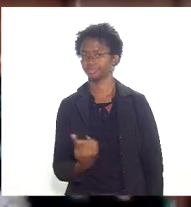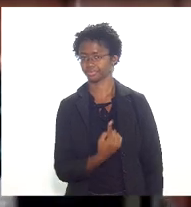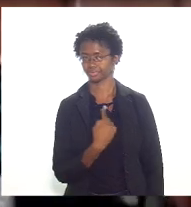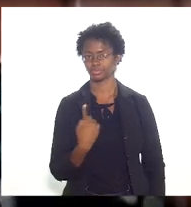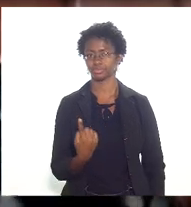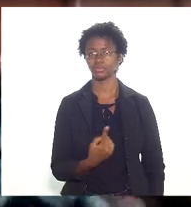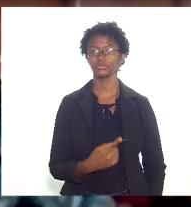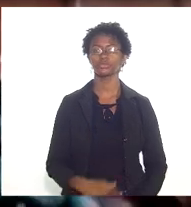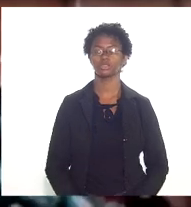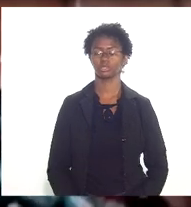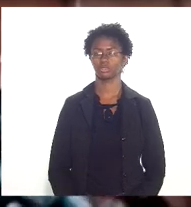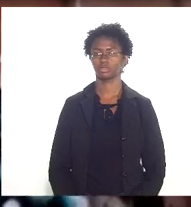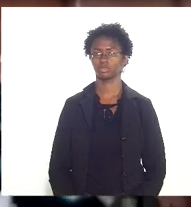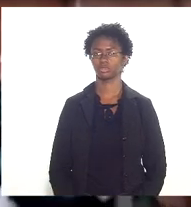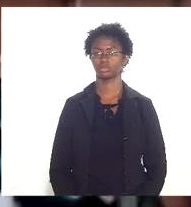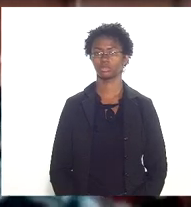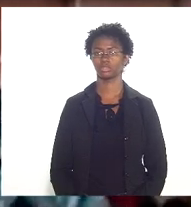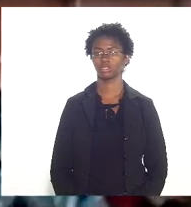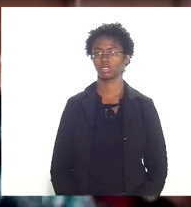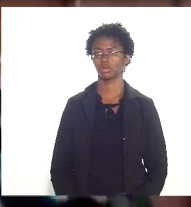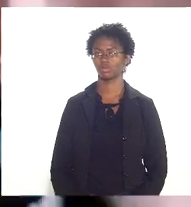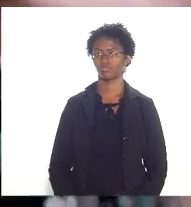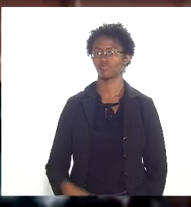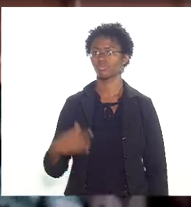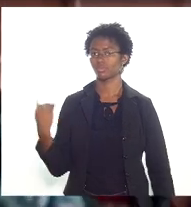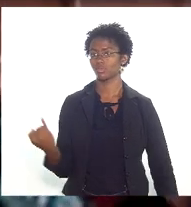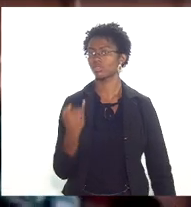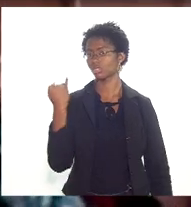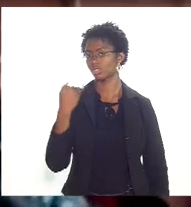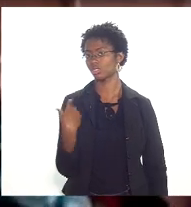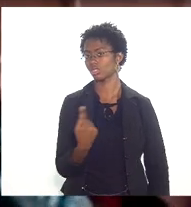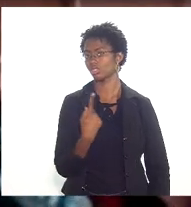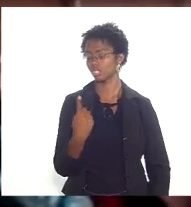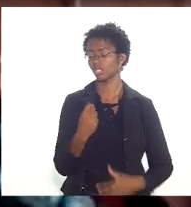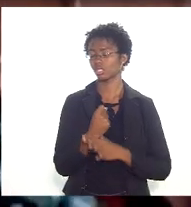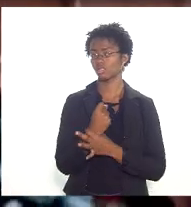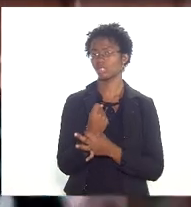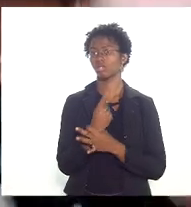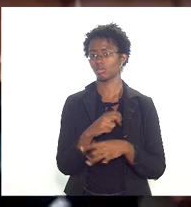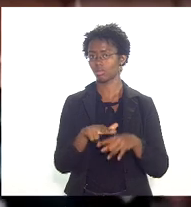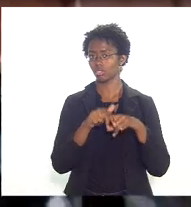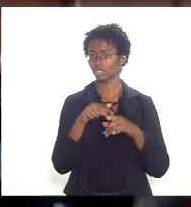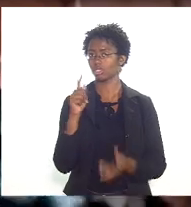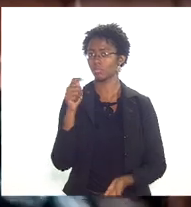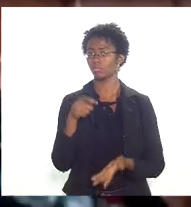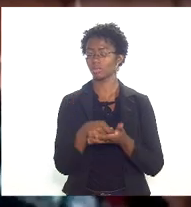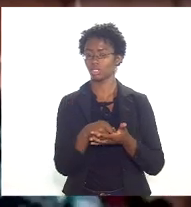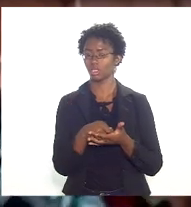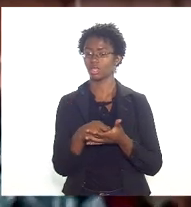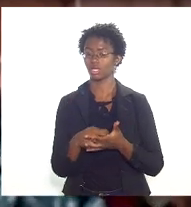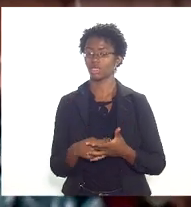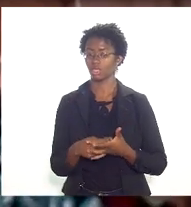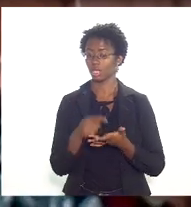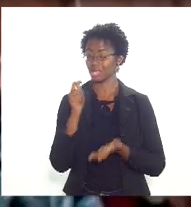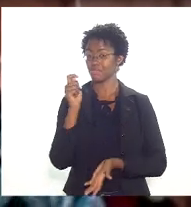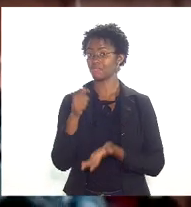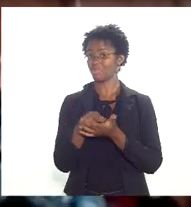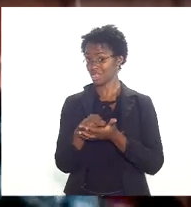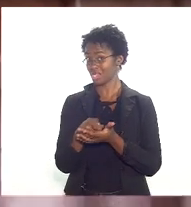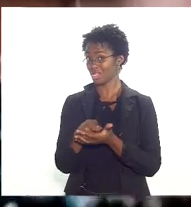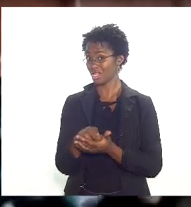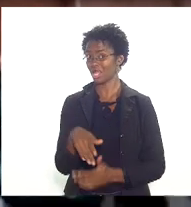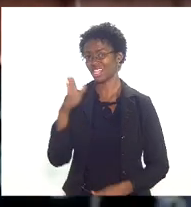é fundamental que a gente de fé é ímpar da banda diz que música Vai tocar